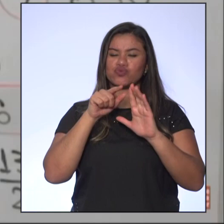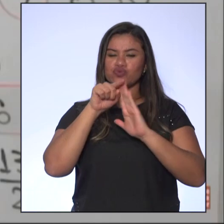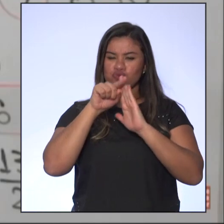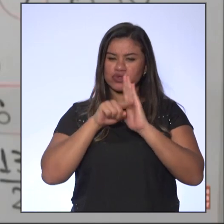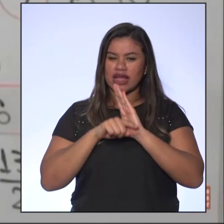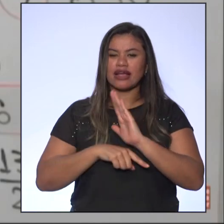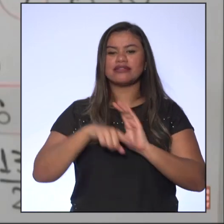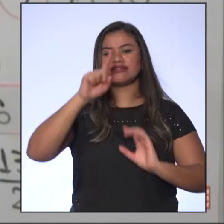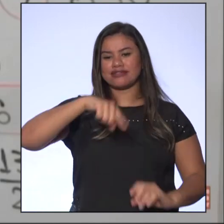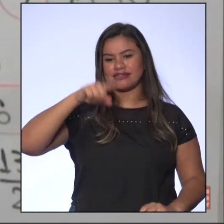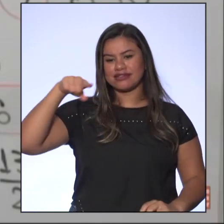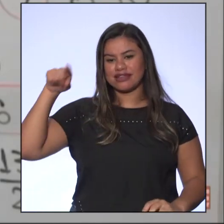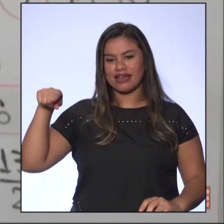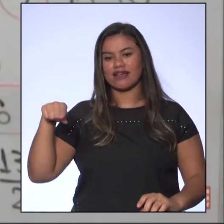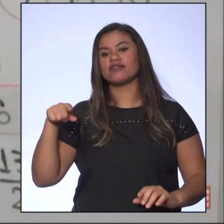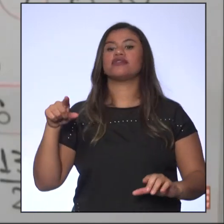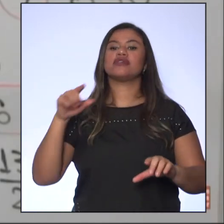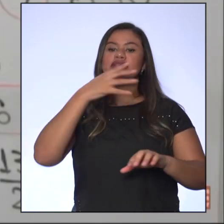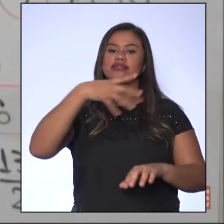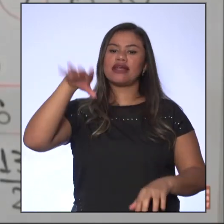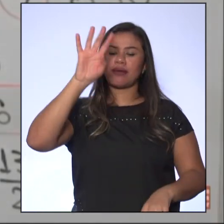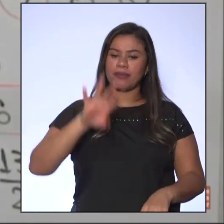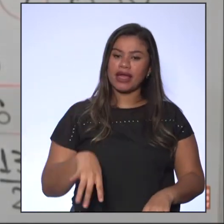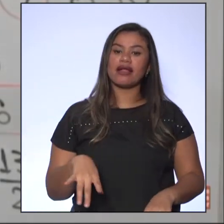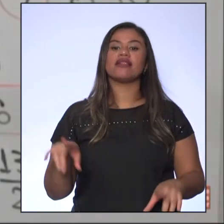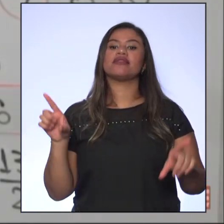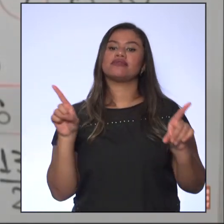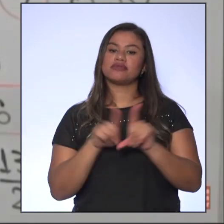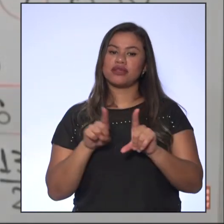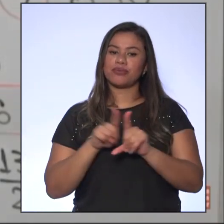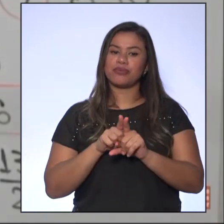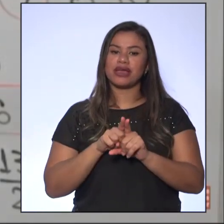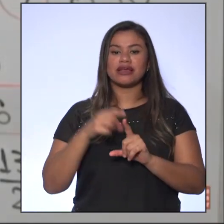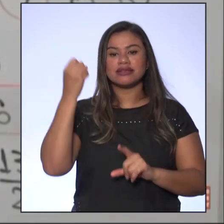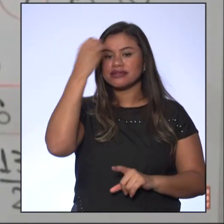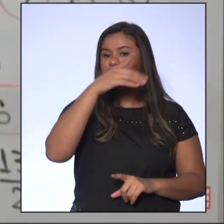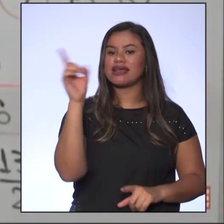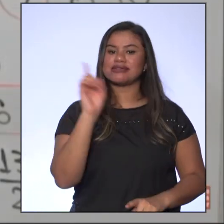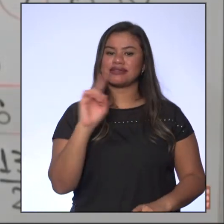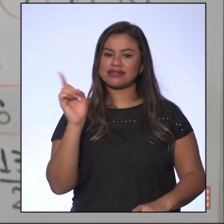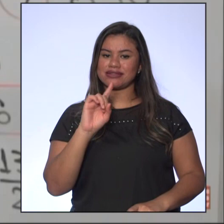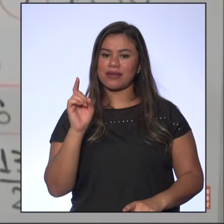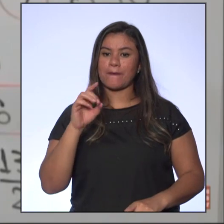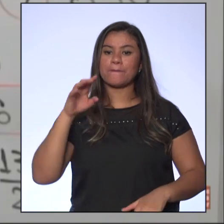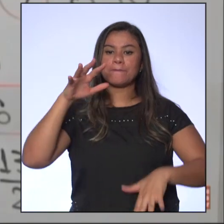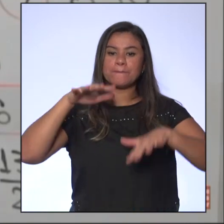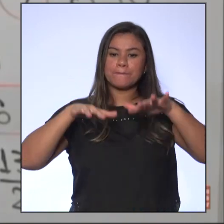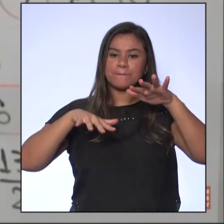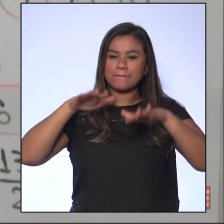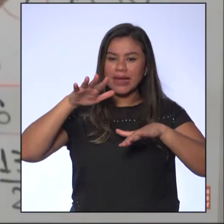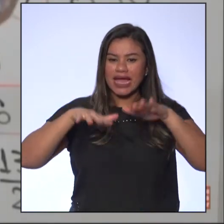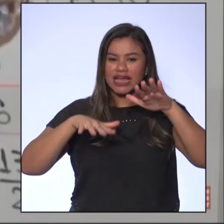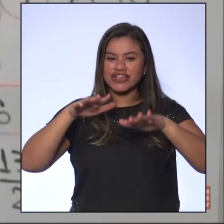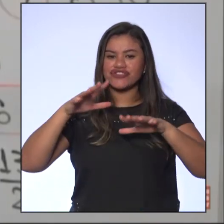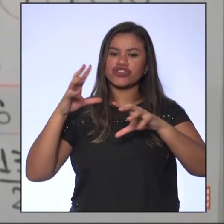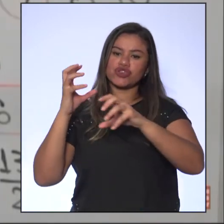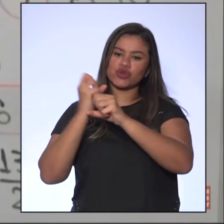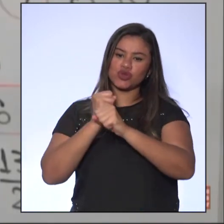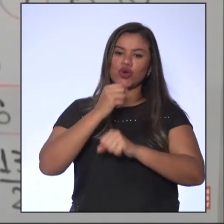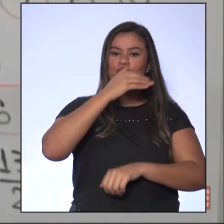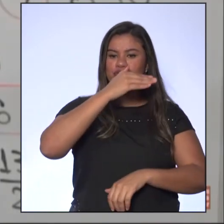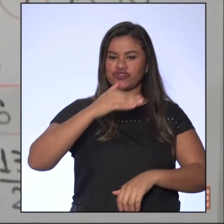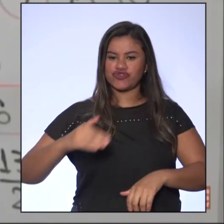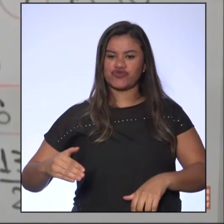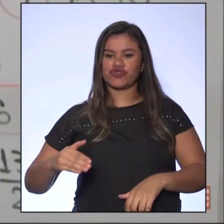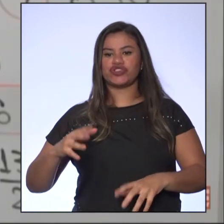de gráficos e tabelas e, além disso, não esqueça, foi o que eu falei, média. O que é média? Soma e divide